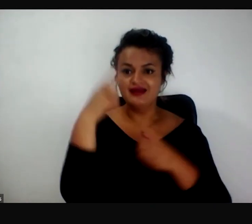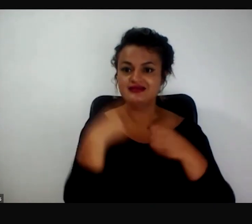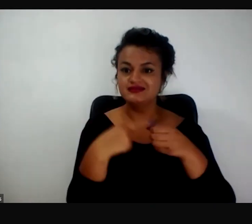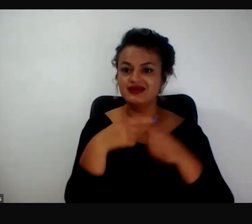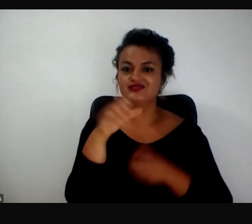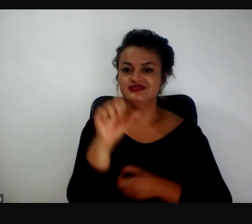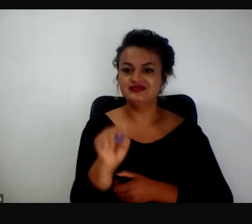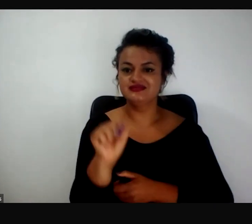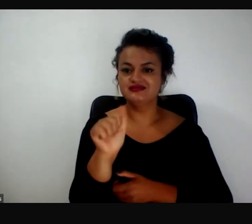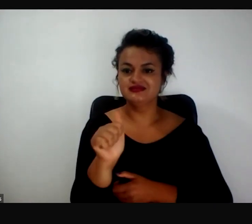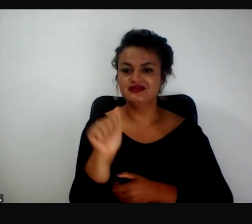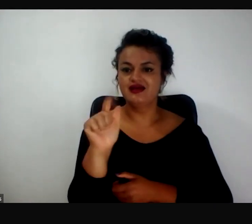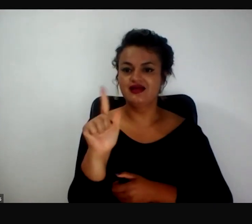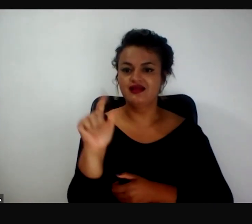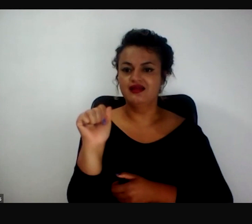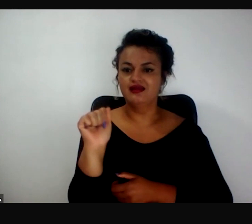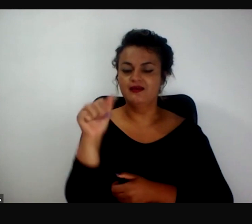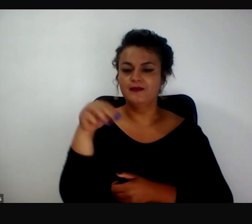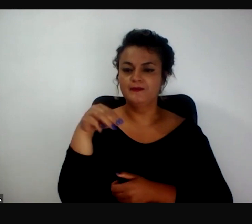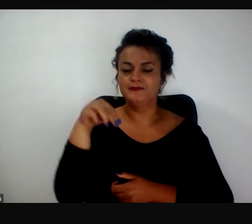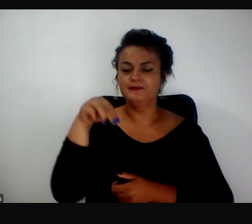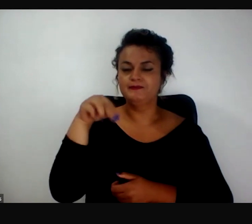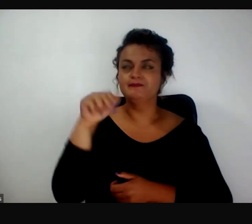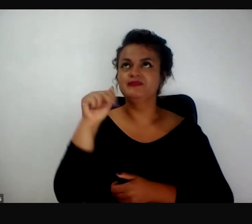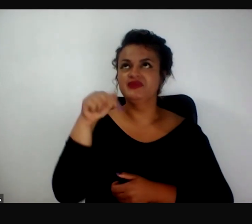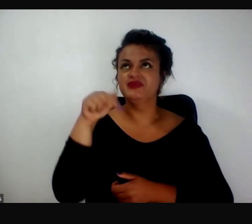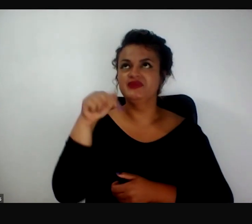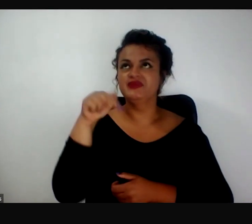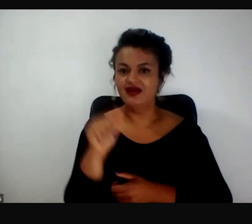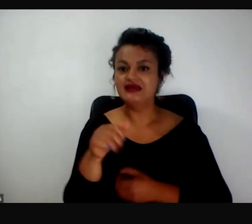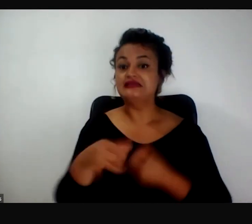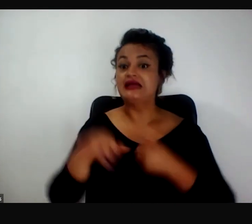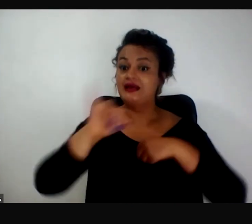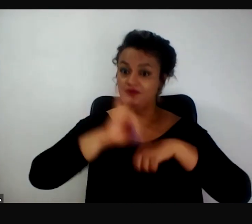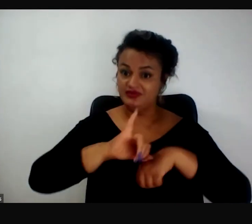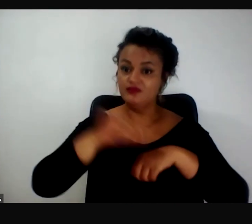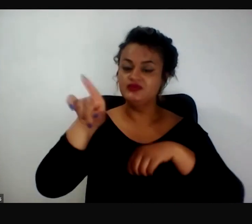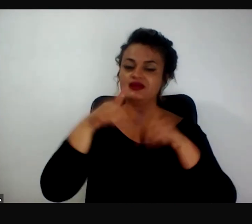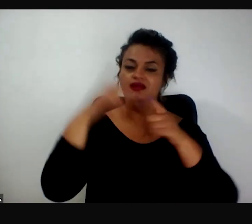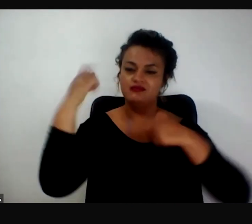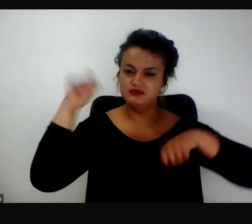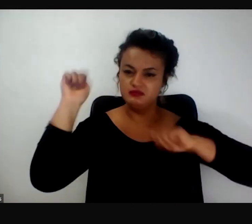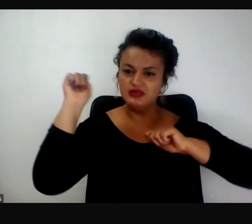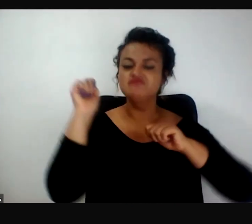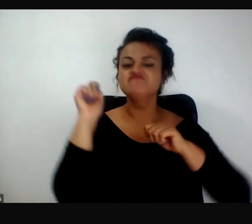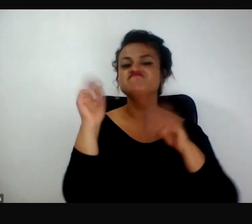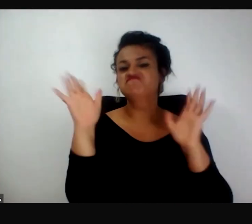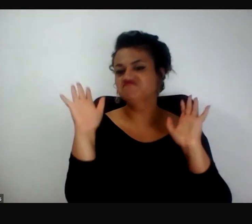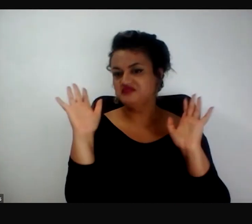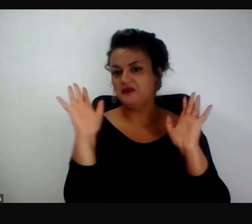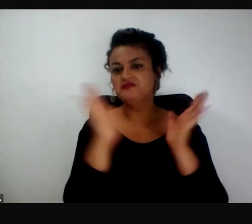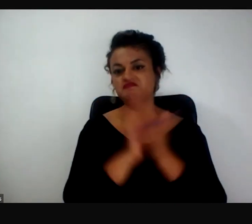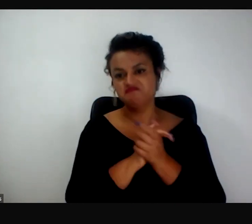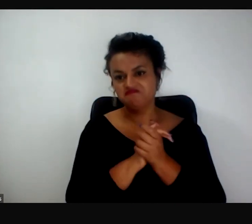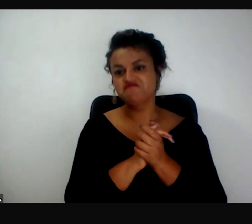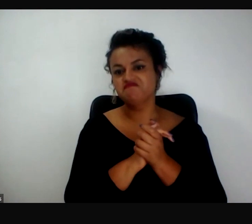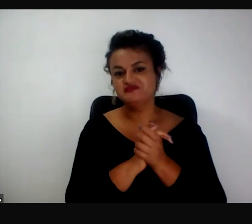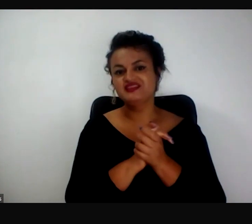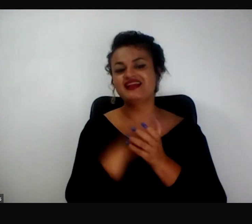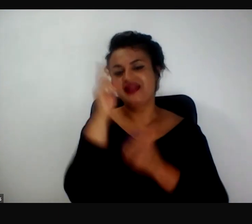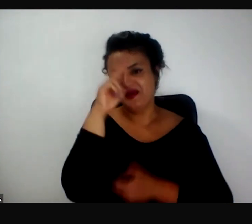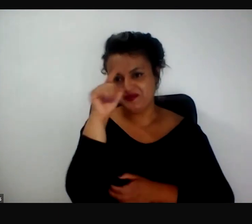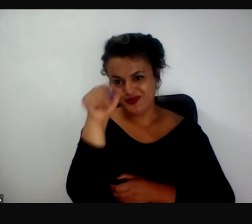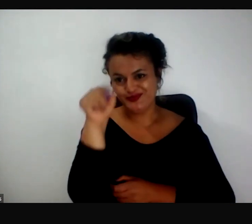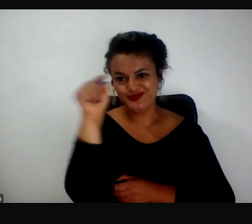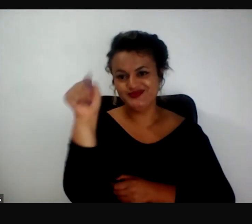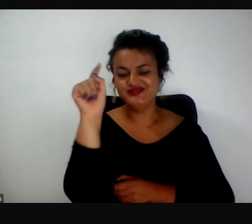nos levou na Audiência Nacional em Madrid, nos levou no Tribunal Constitucional. Então, só esse fato, se eu pudesse,